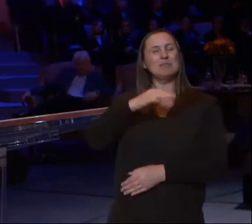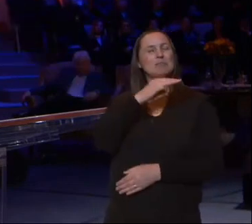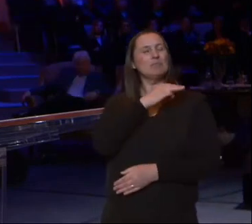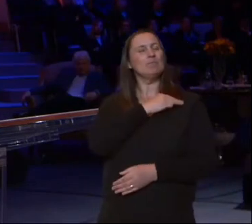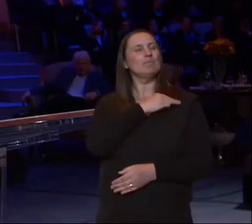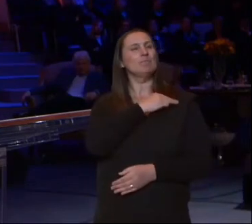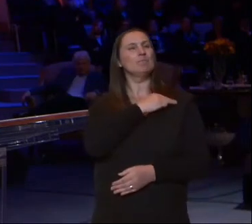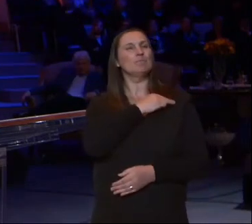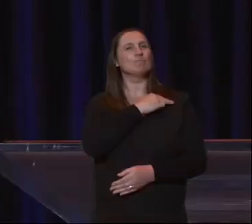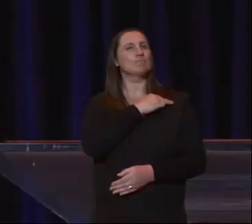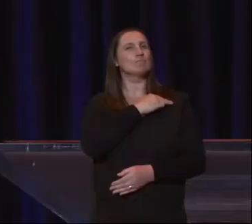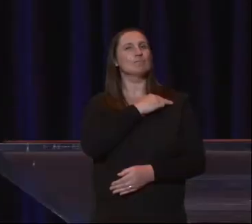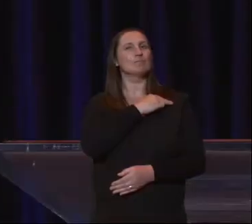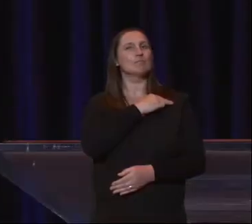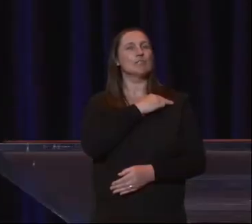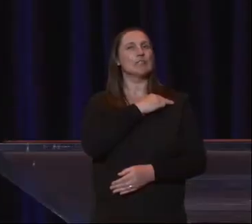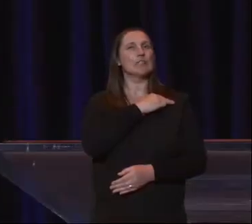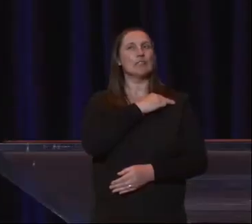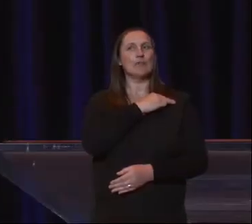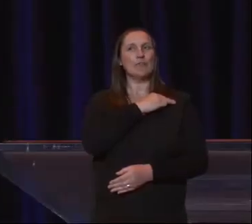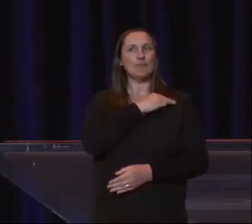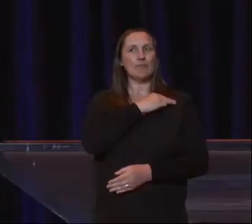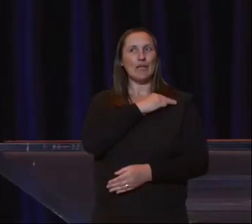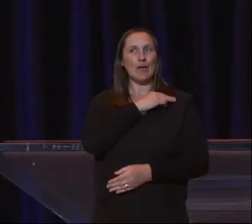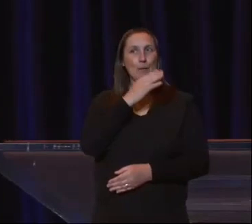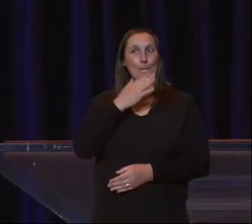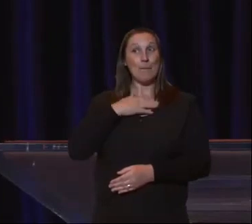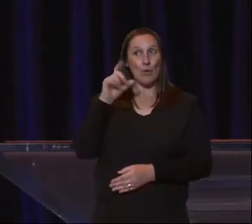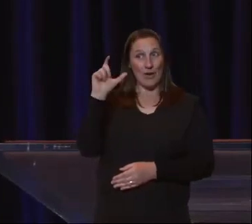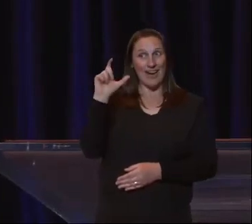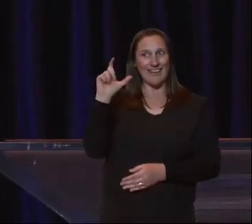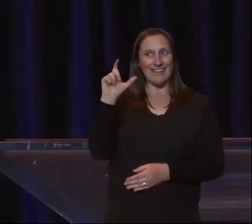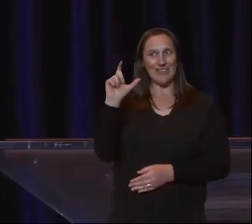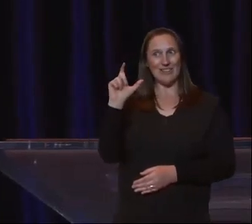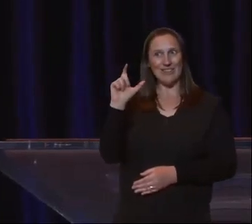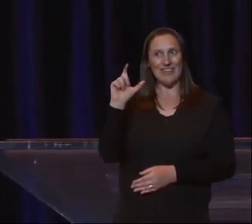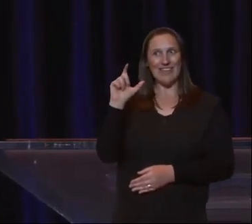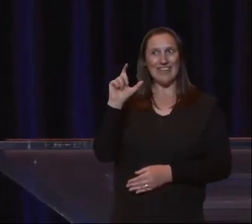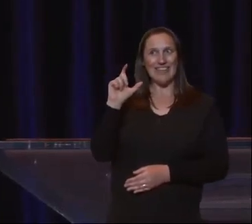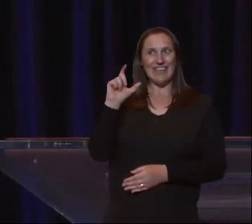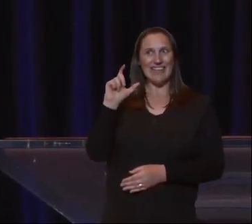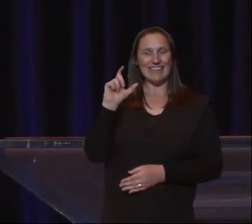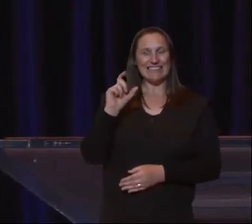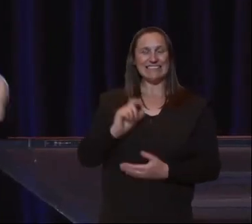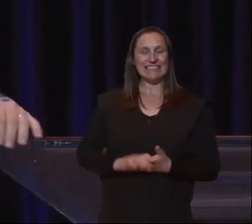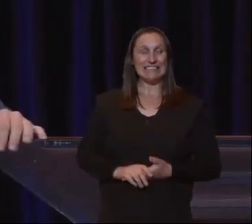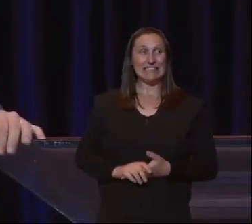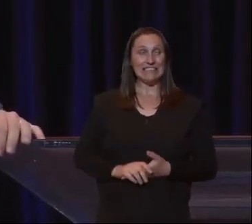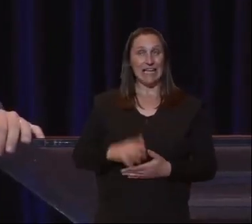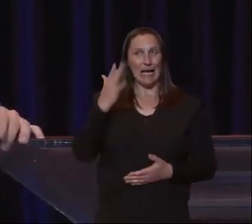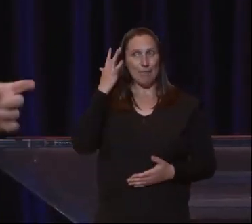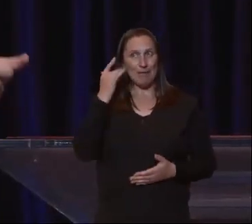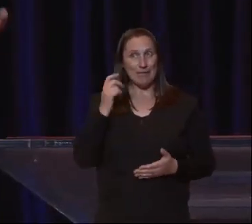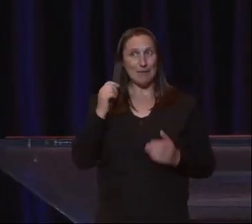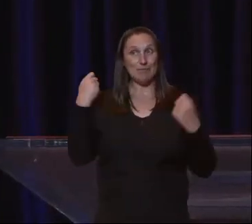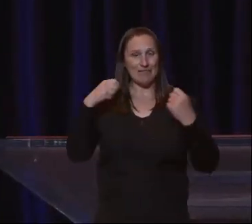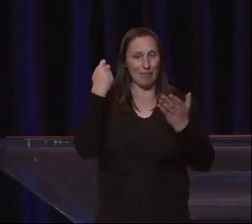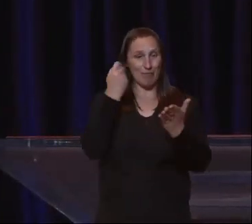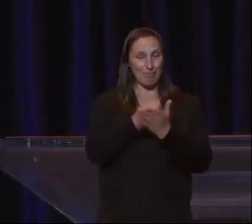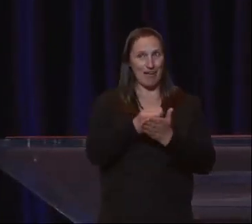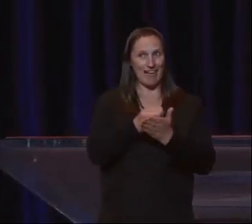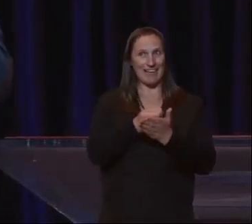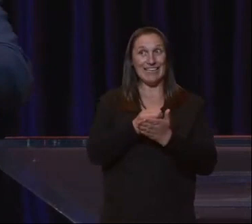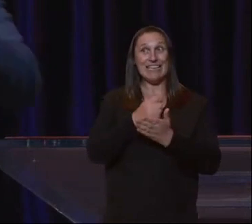época. A fatura do meu cartão de crédito, ela vencia no dia seguinte. E se eu